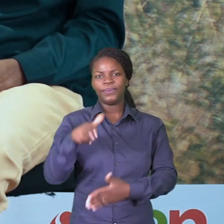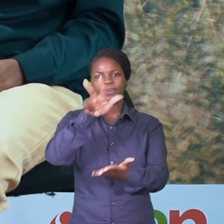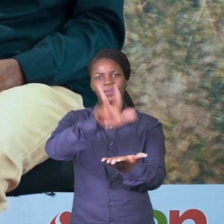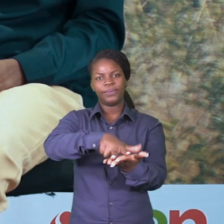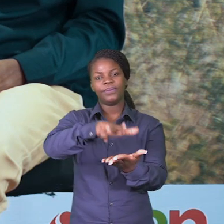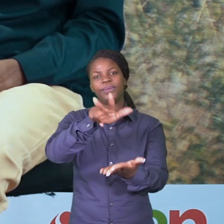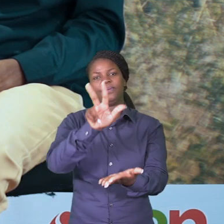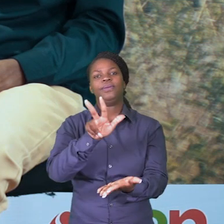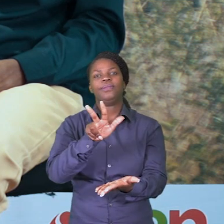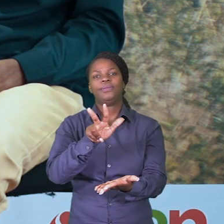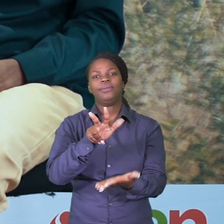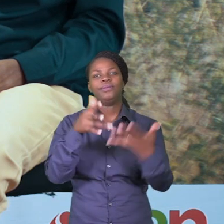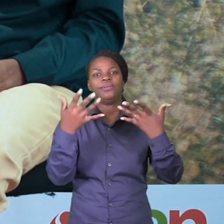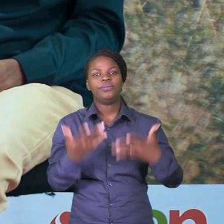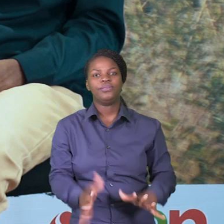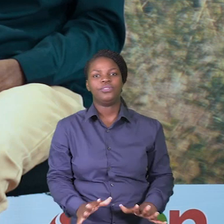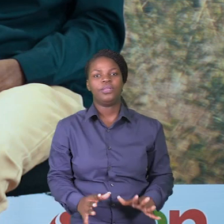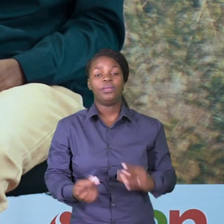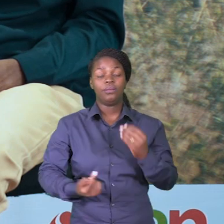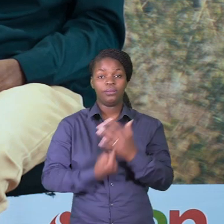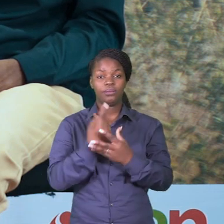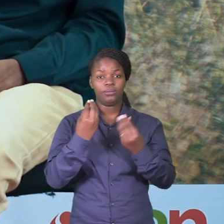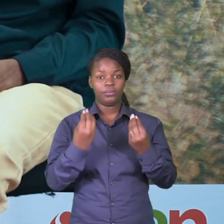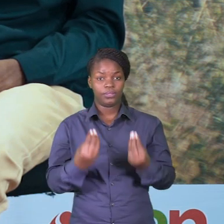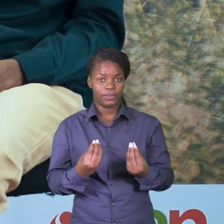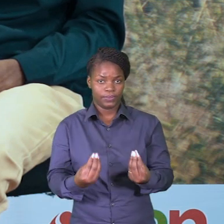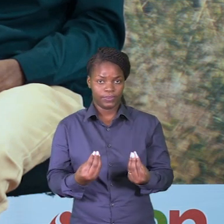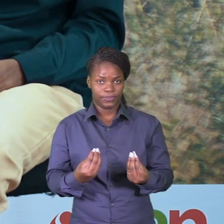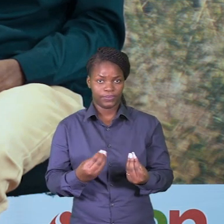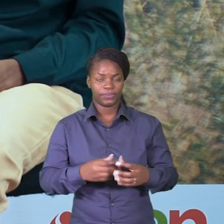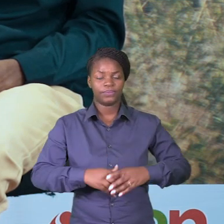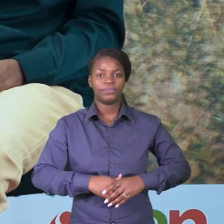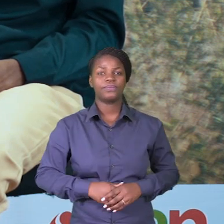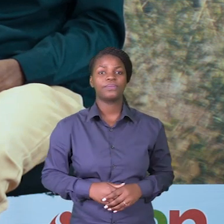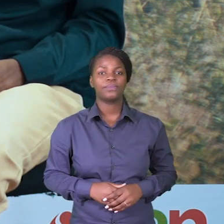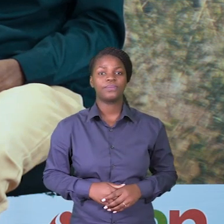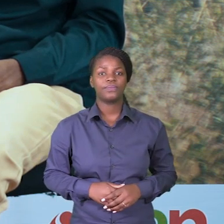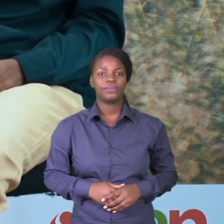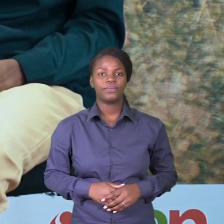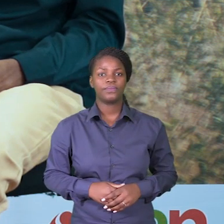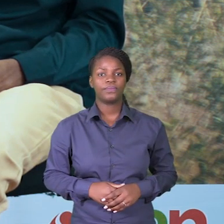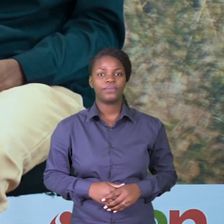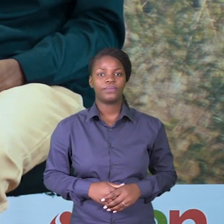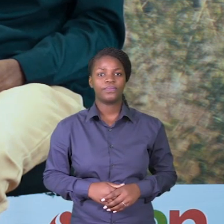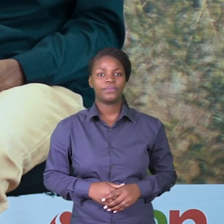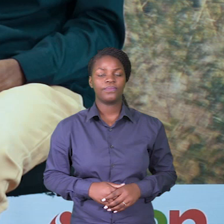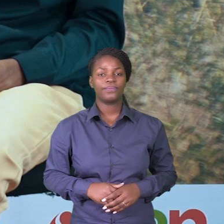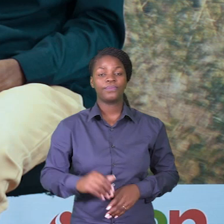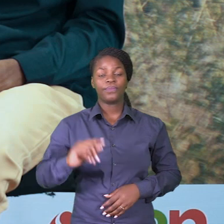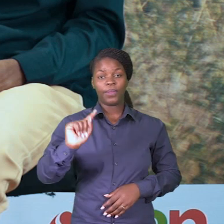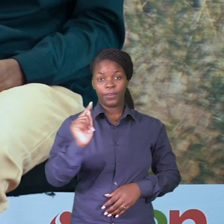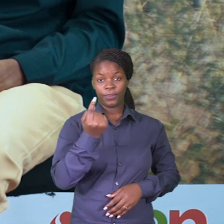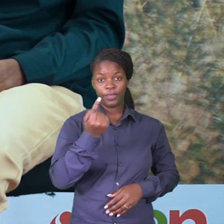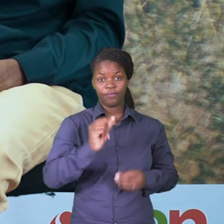recentemente aprovado e ele funciona no sentido de garantir primeiro que